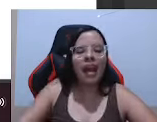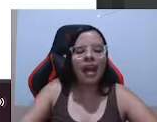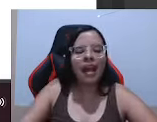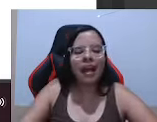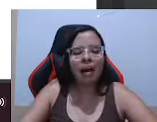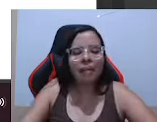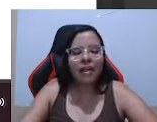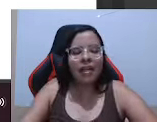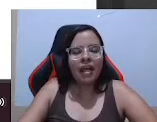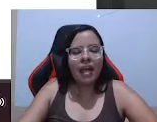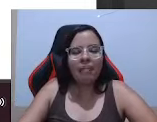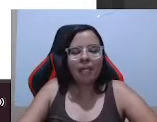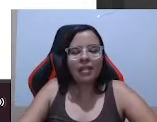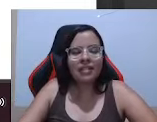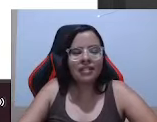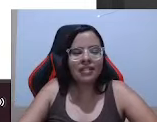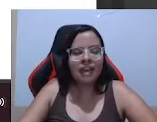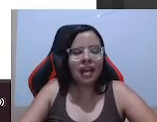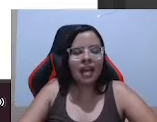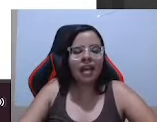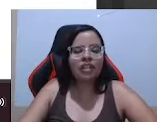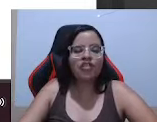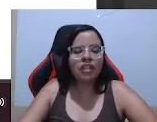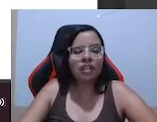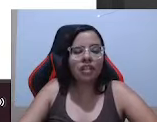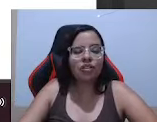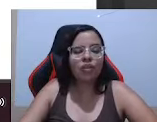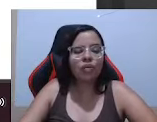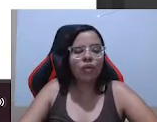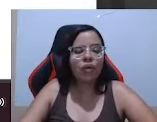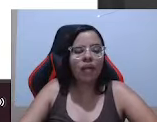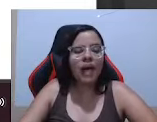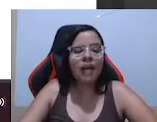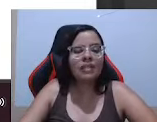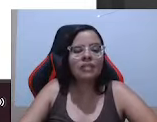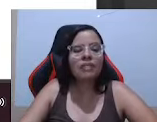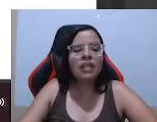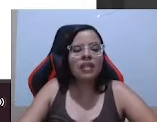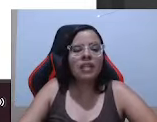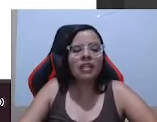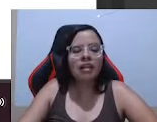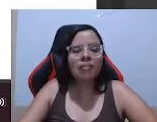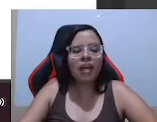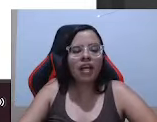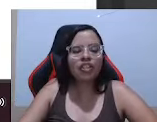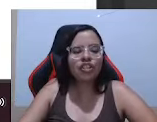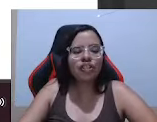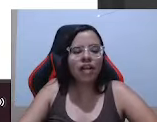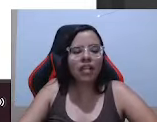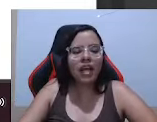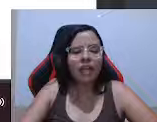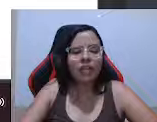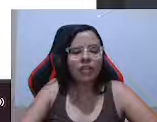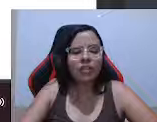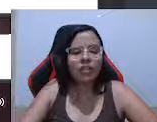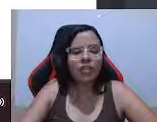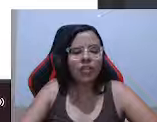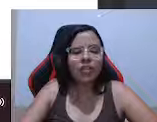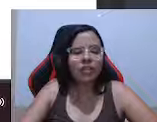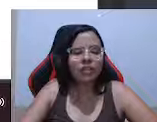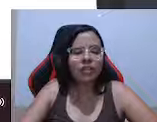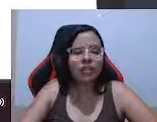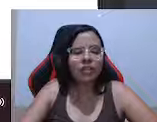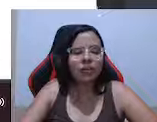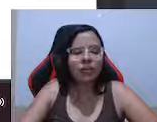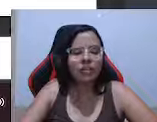LDB, ECA, BNCC, diretrizes curriculares, e também a gente vai ter os